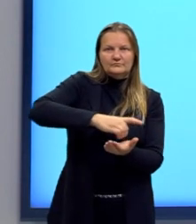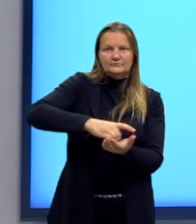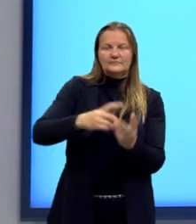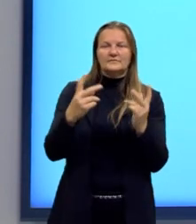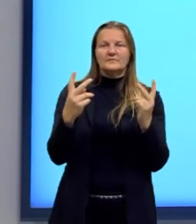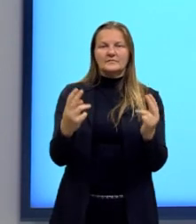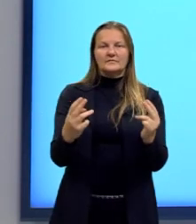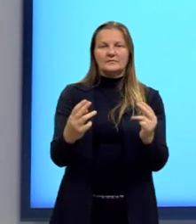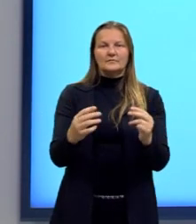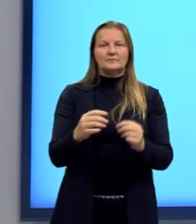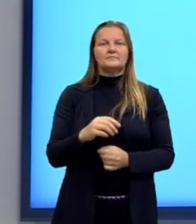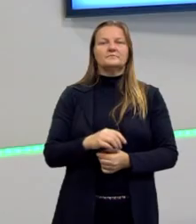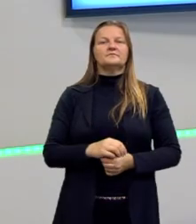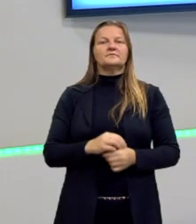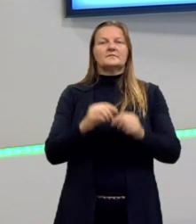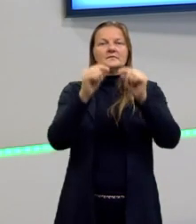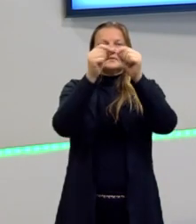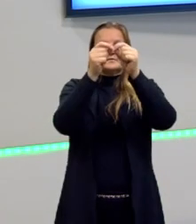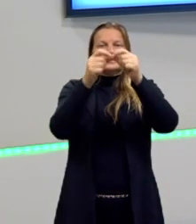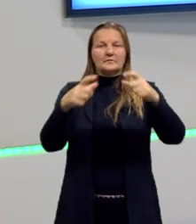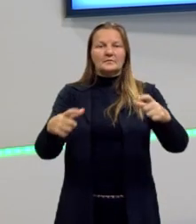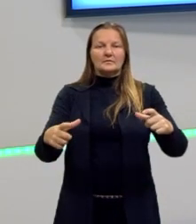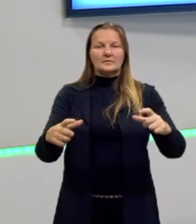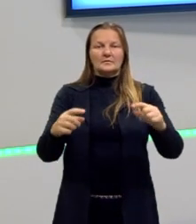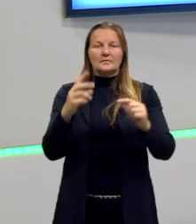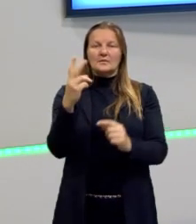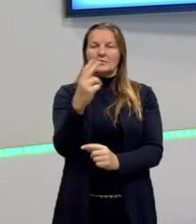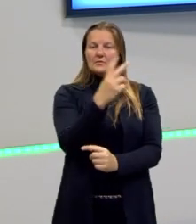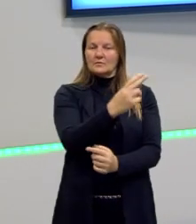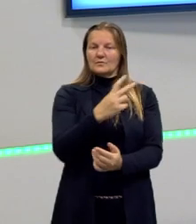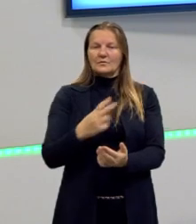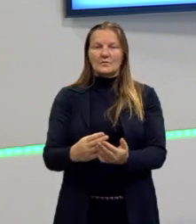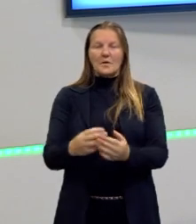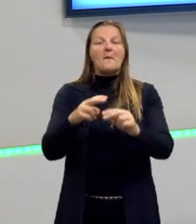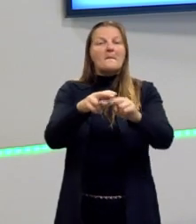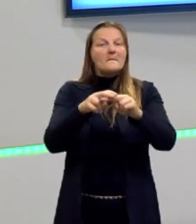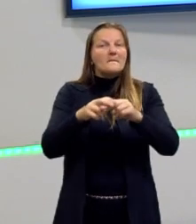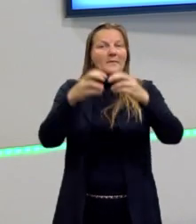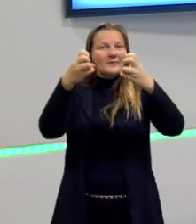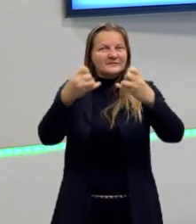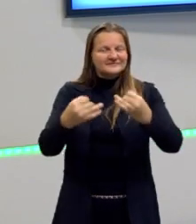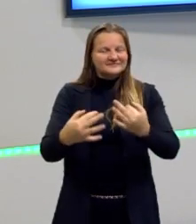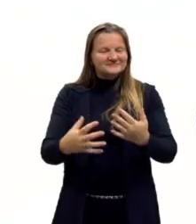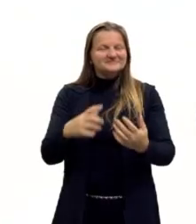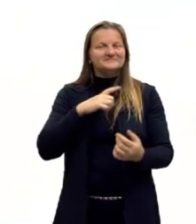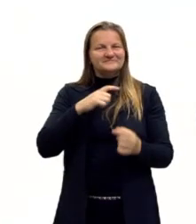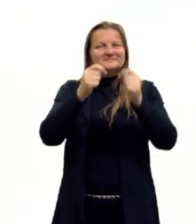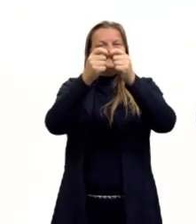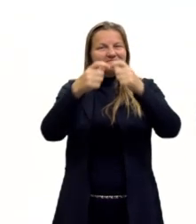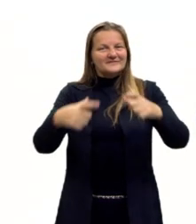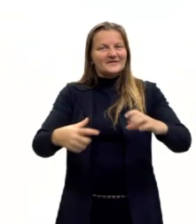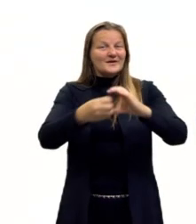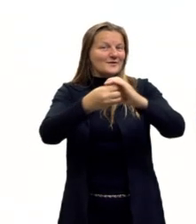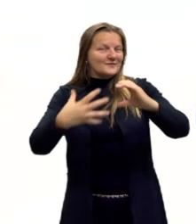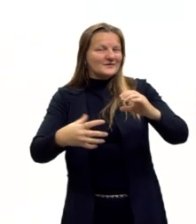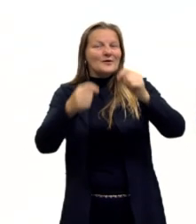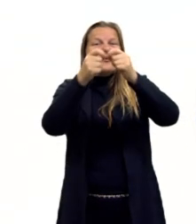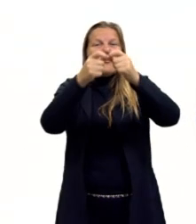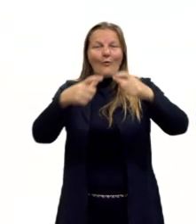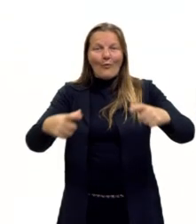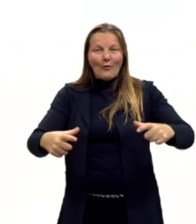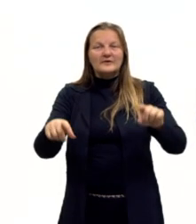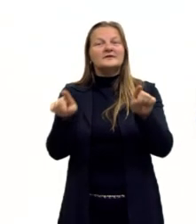ele é chamado de triângulo equilátero né portanto quando acontece toda essa e o